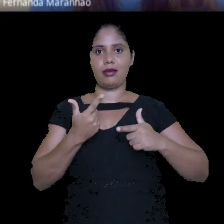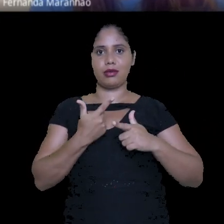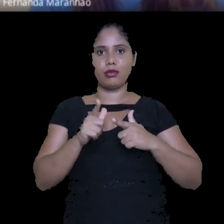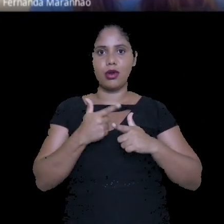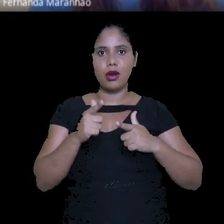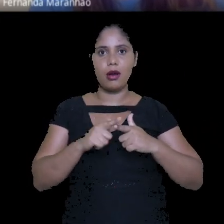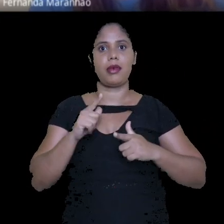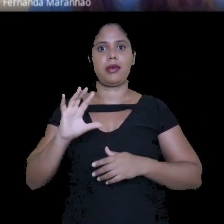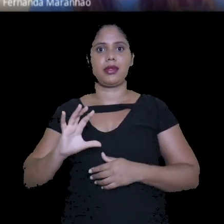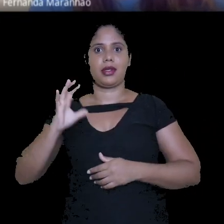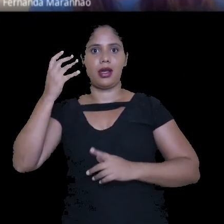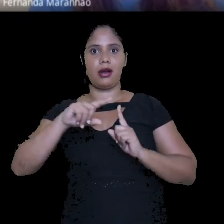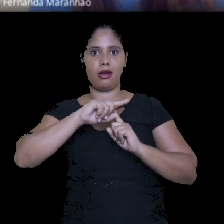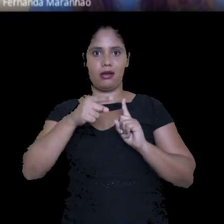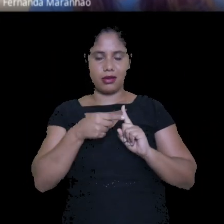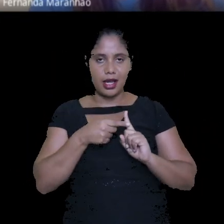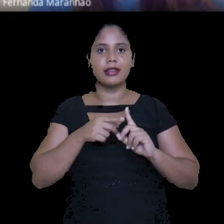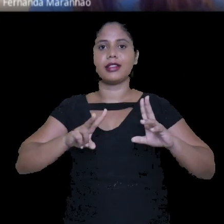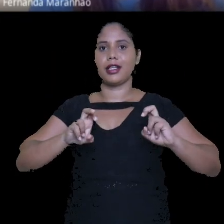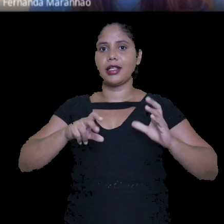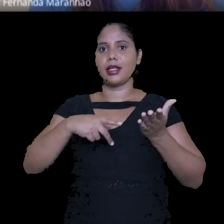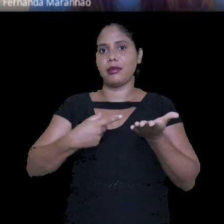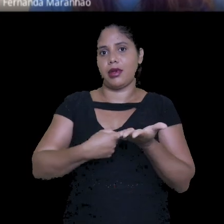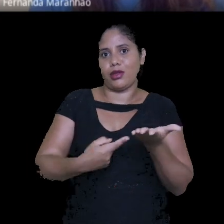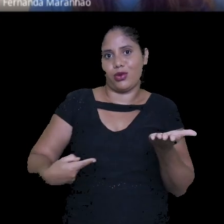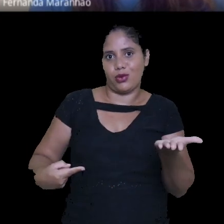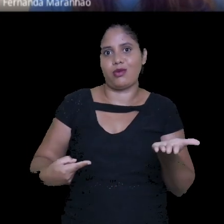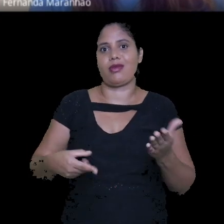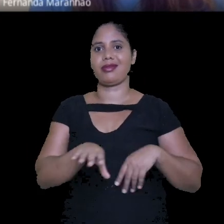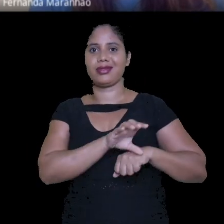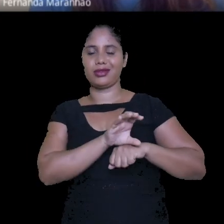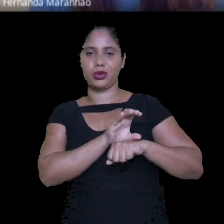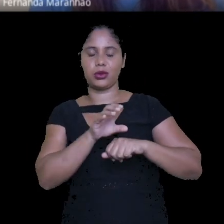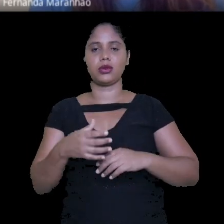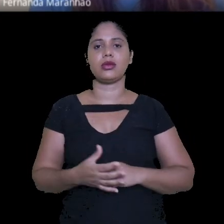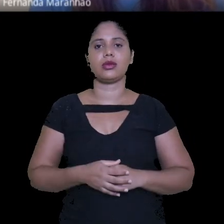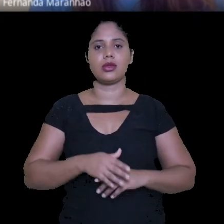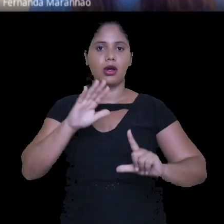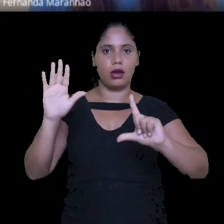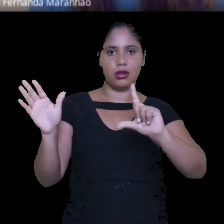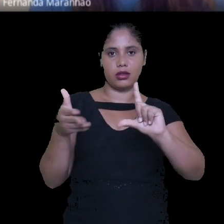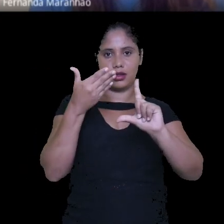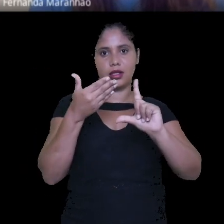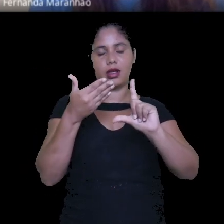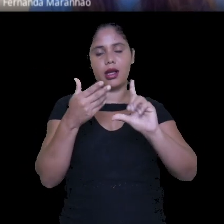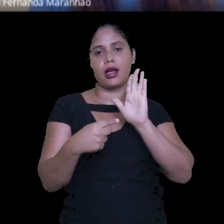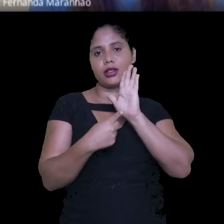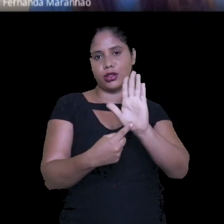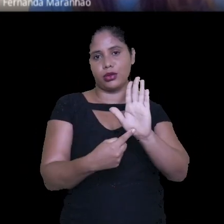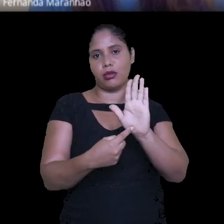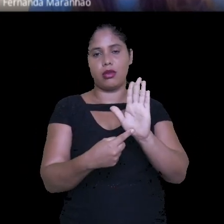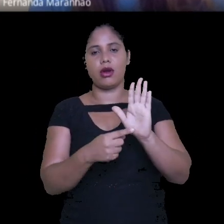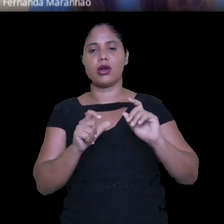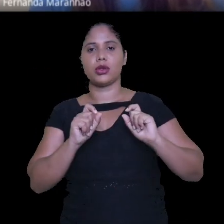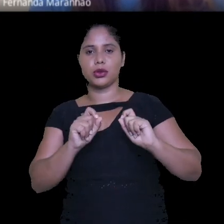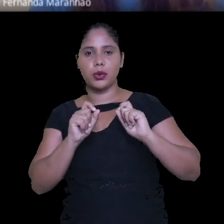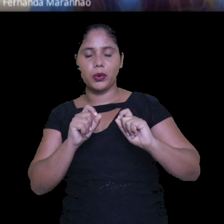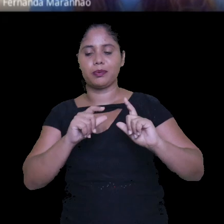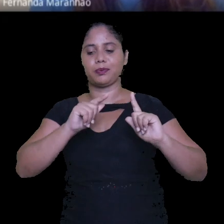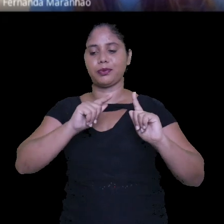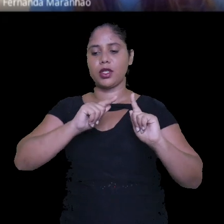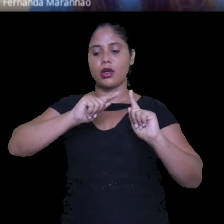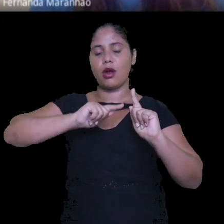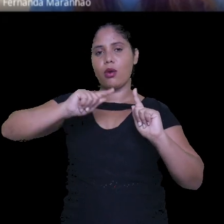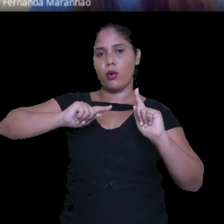as intercorrências que nós vamos abordar nesta aula. Vamos falar do parto prematuro, do crescimento fetal e